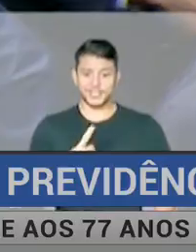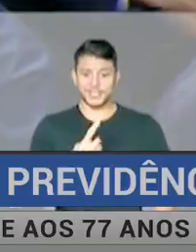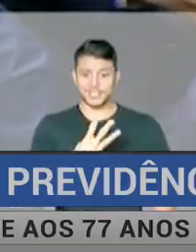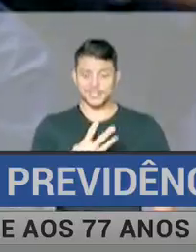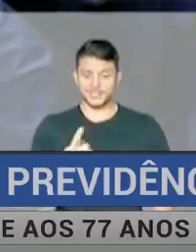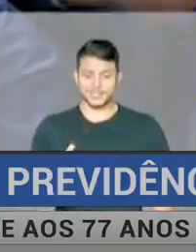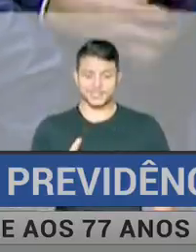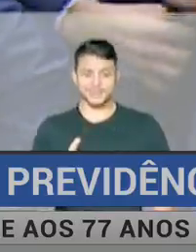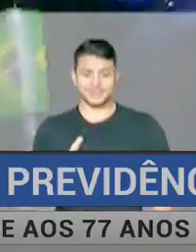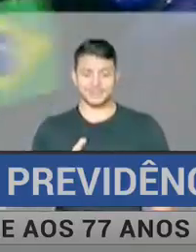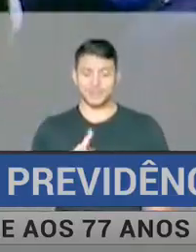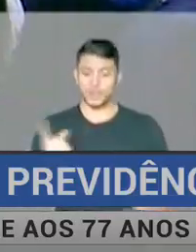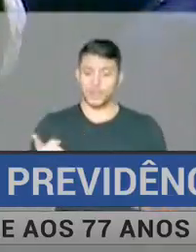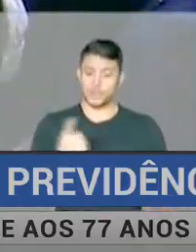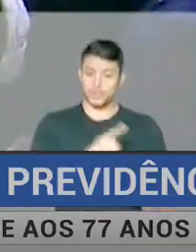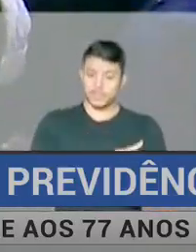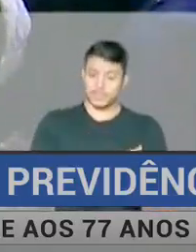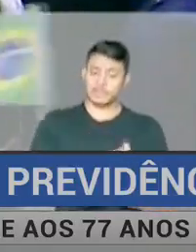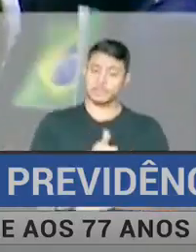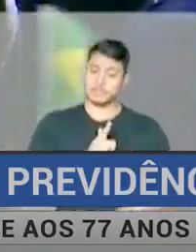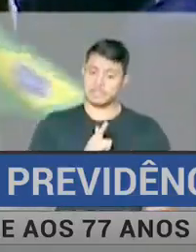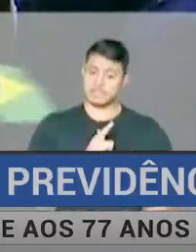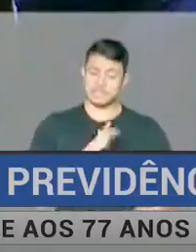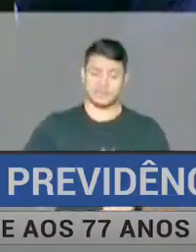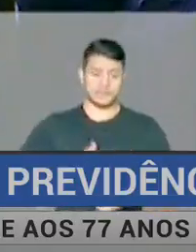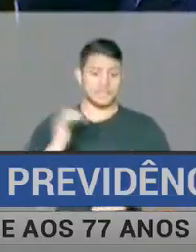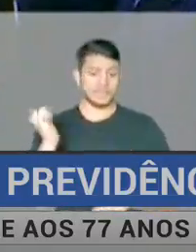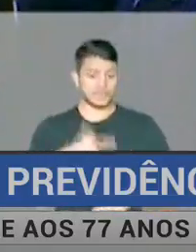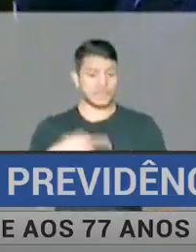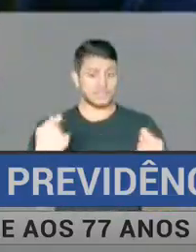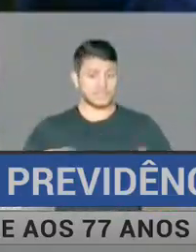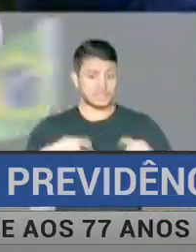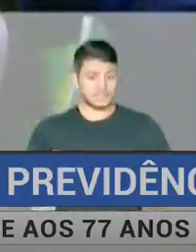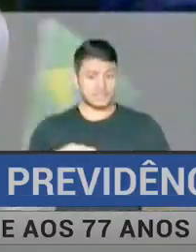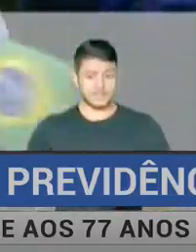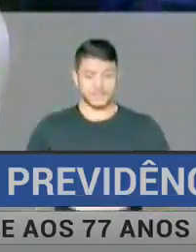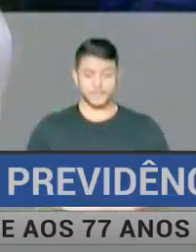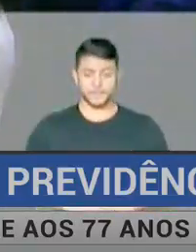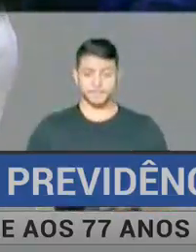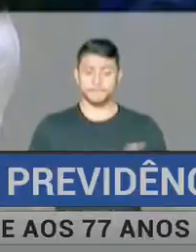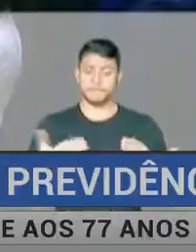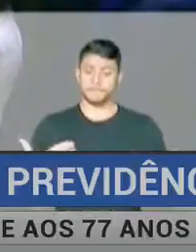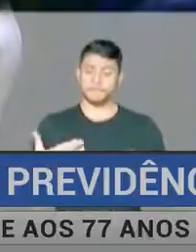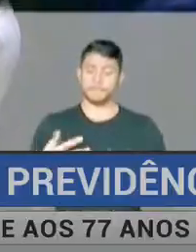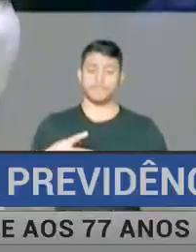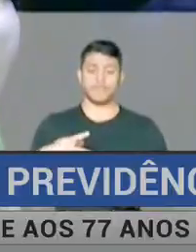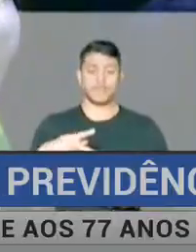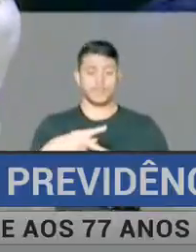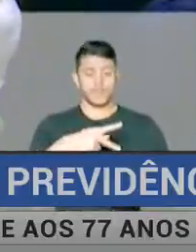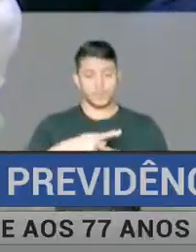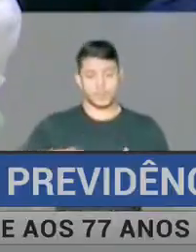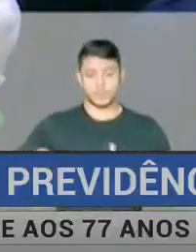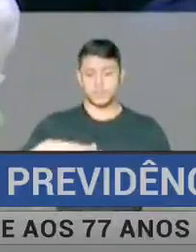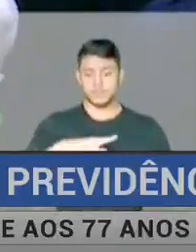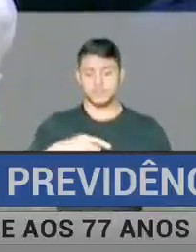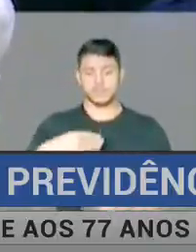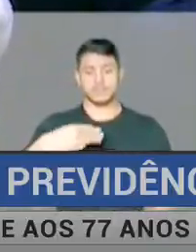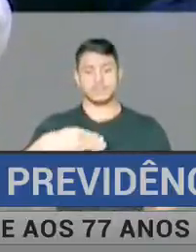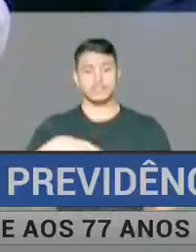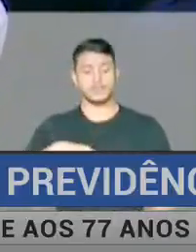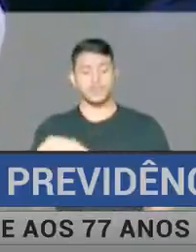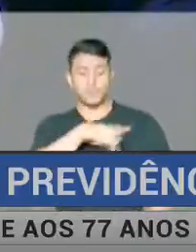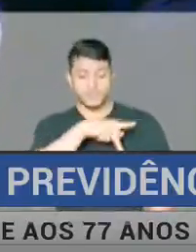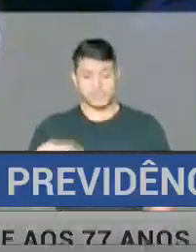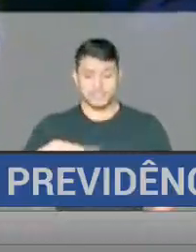Lembrando que ele articula a aprovação dessa reforma há mais de 2 anos, desde o governo Temer, é o terceiro mandato dele à frente da presidência da Câmara